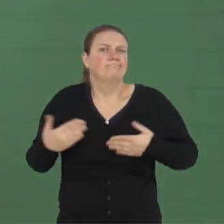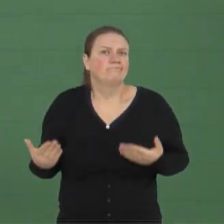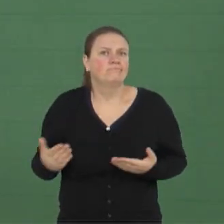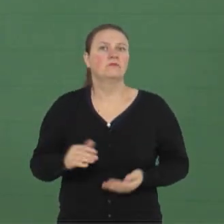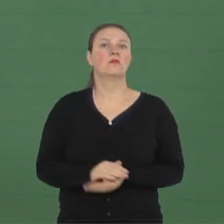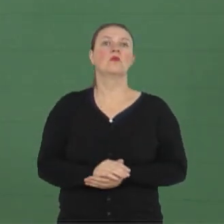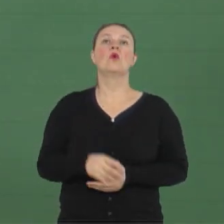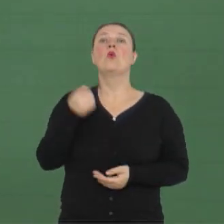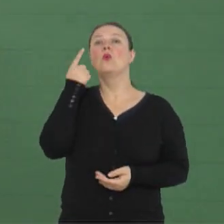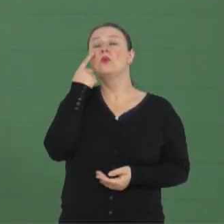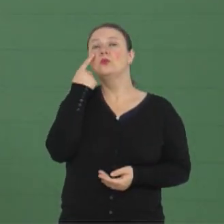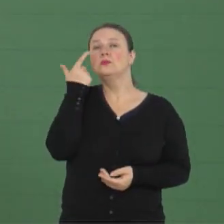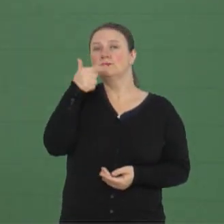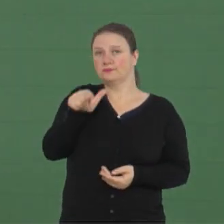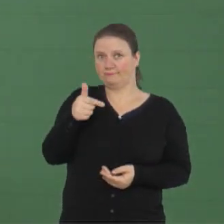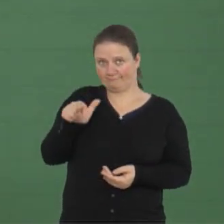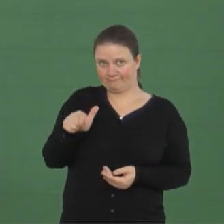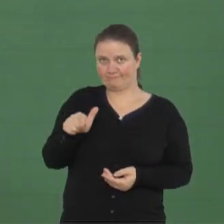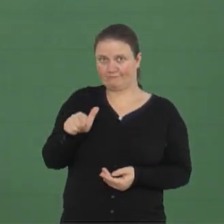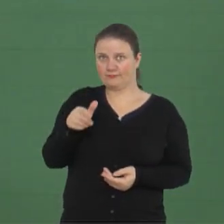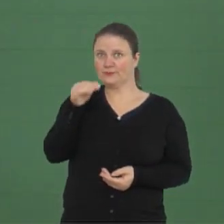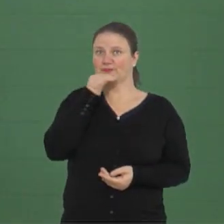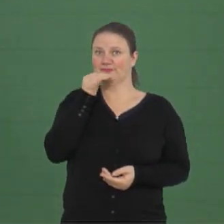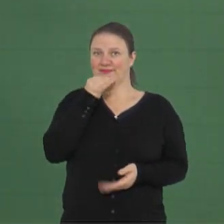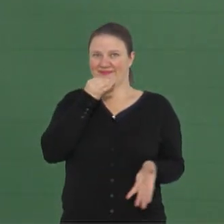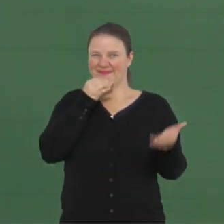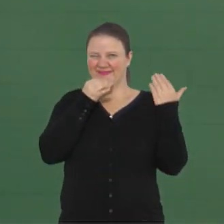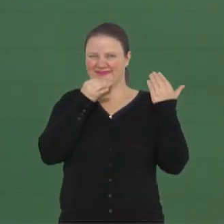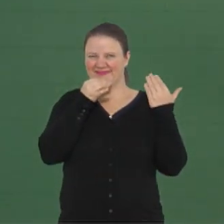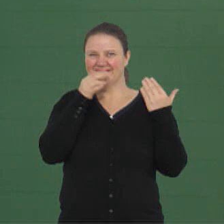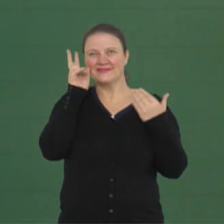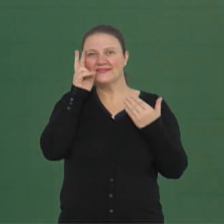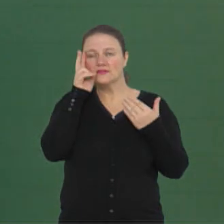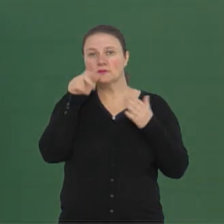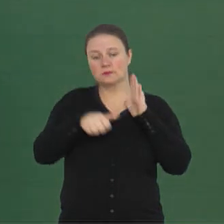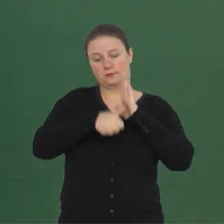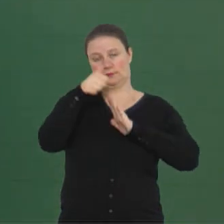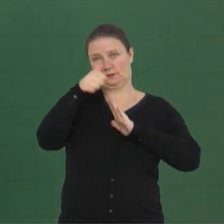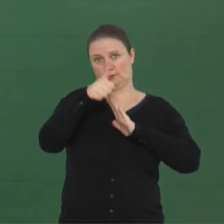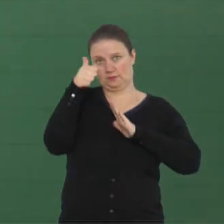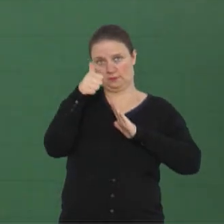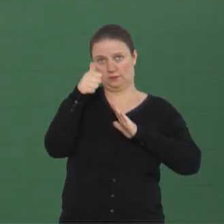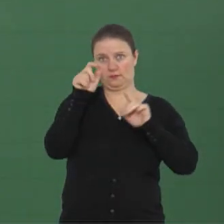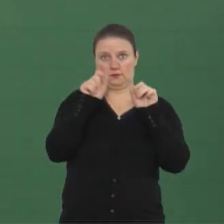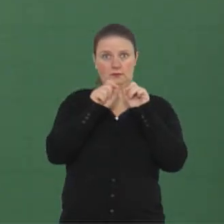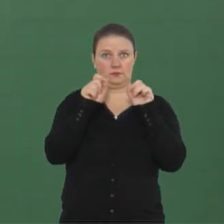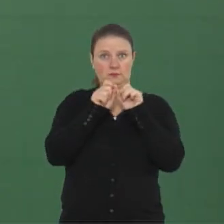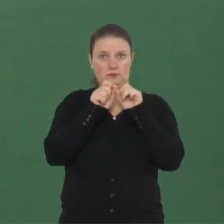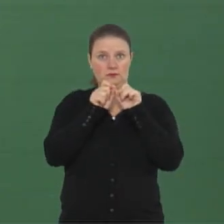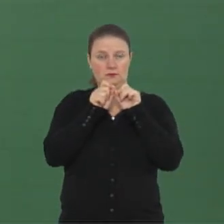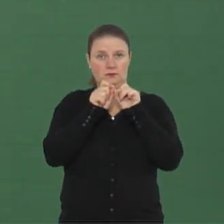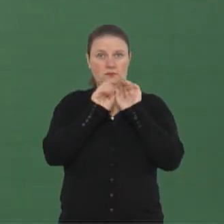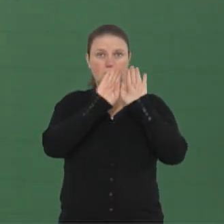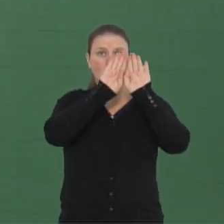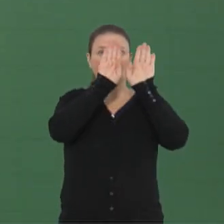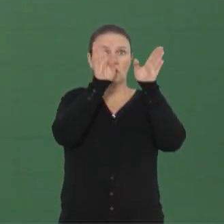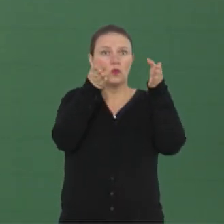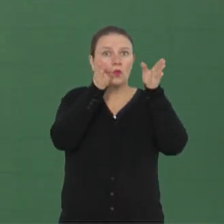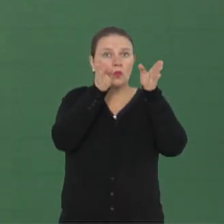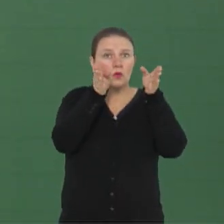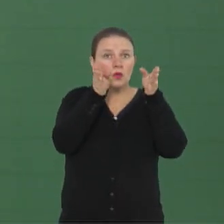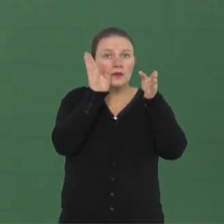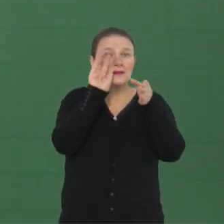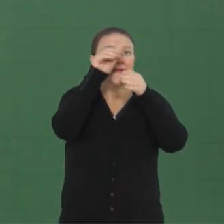na outra expressão, no outro exemplo, primeiro iniciamos a resolução pelos